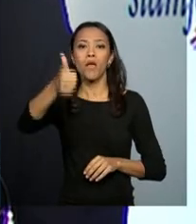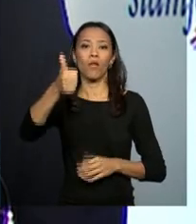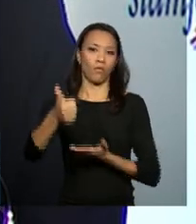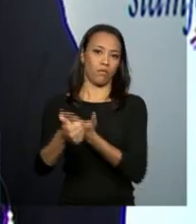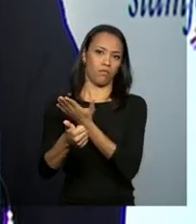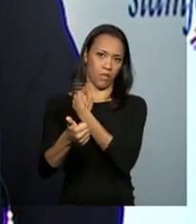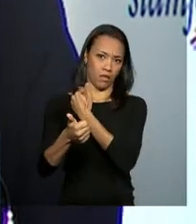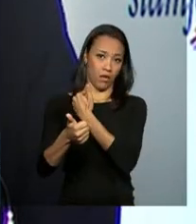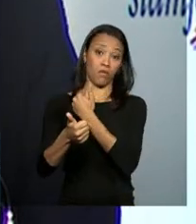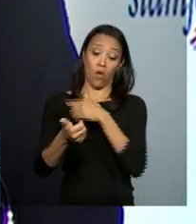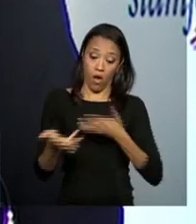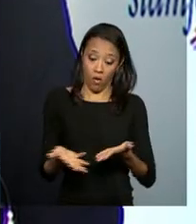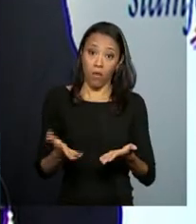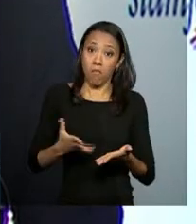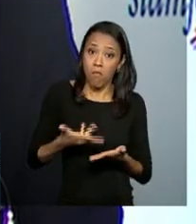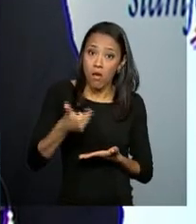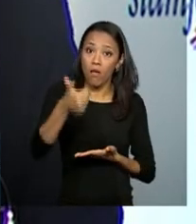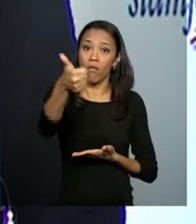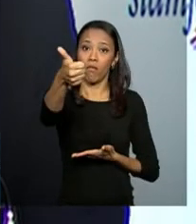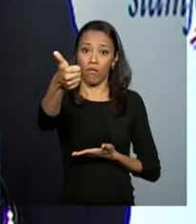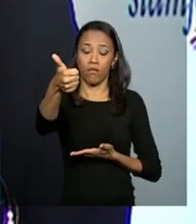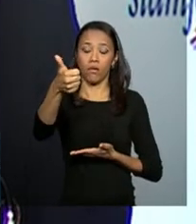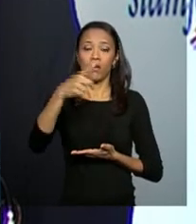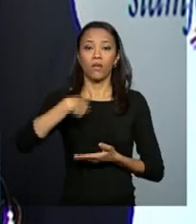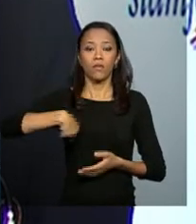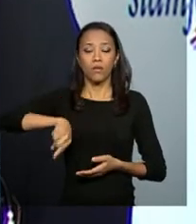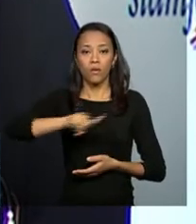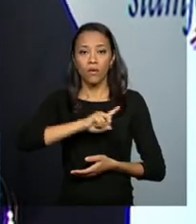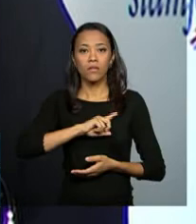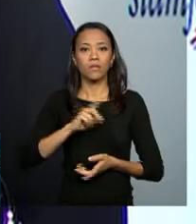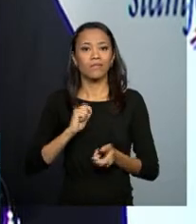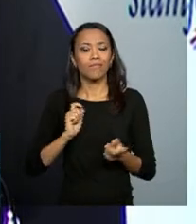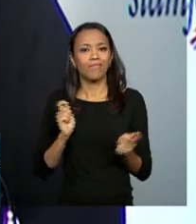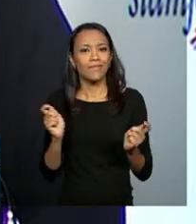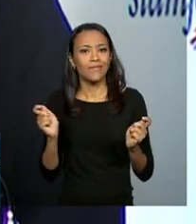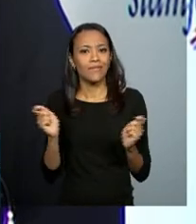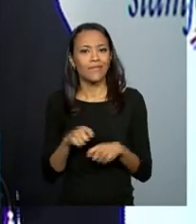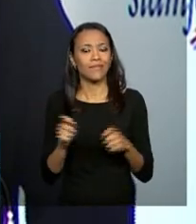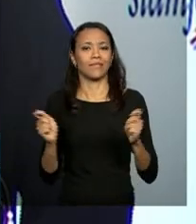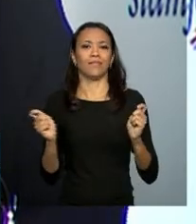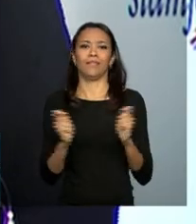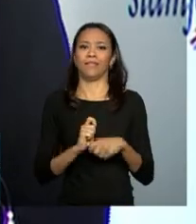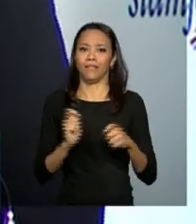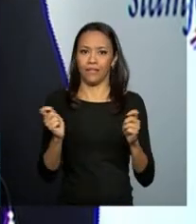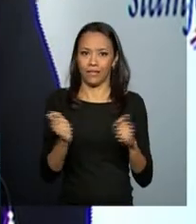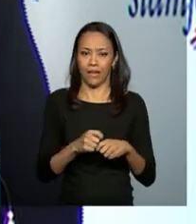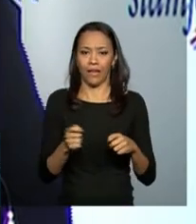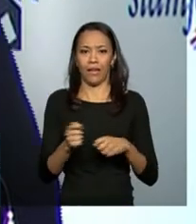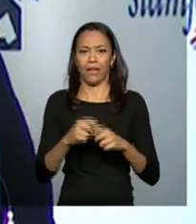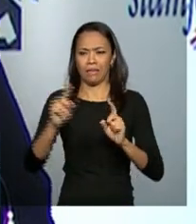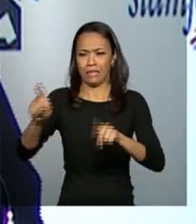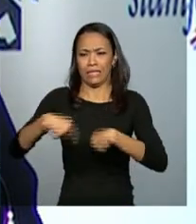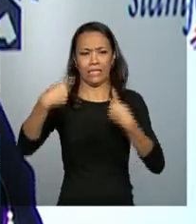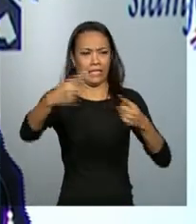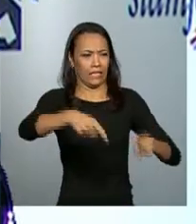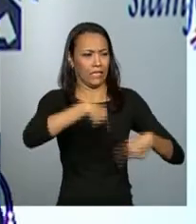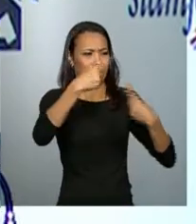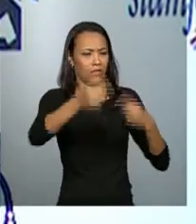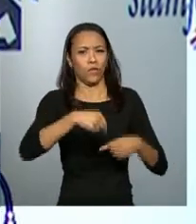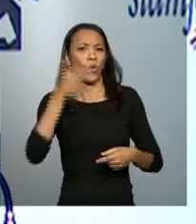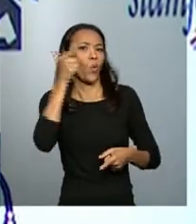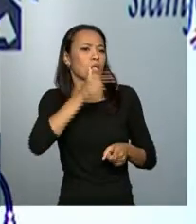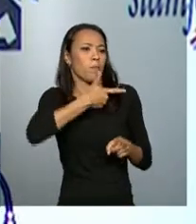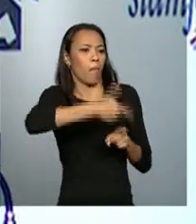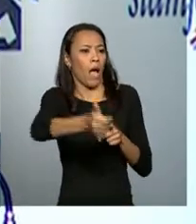fomos, termos condições de superar todos os desafios que estão na nossa